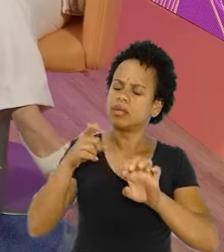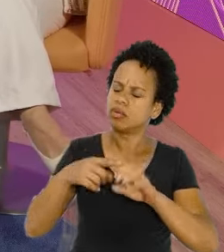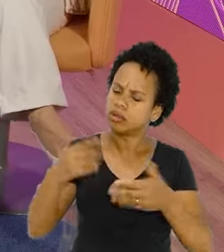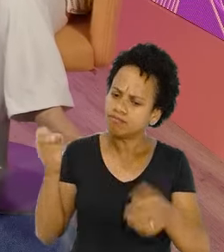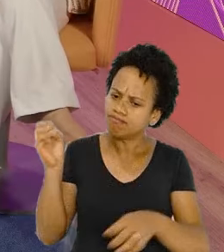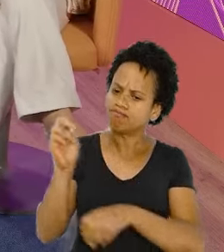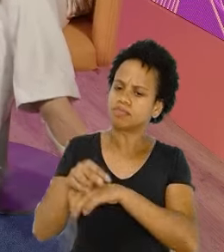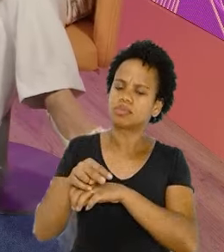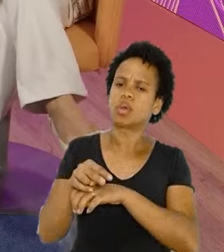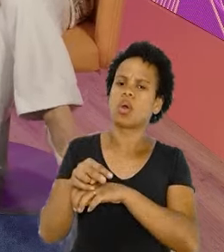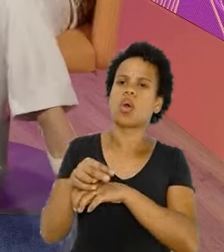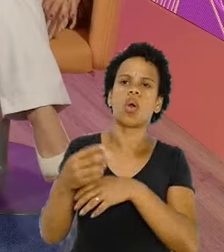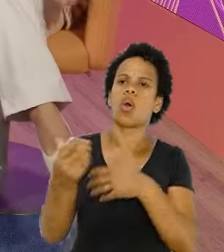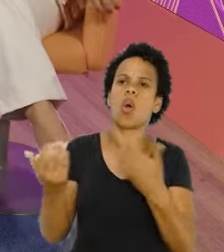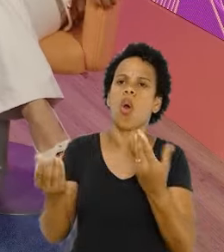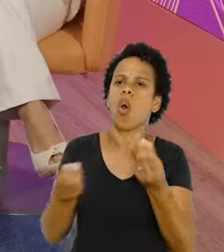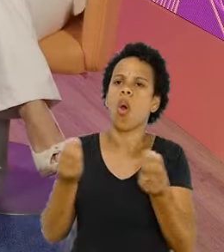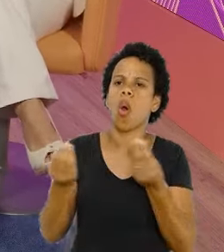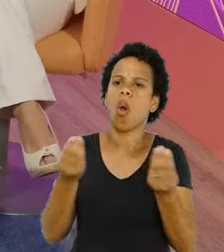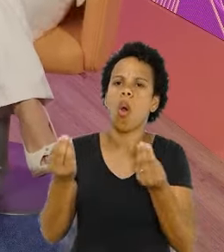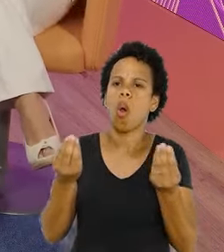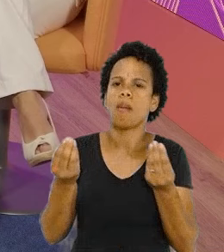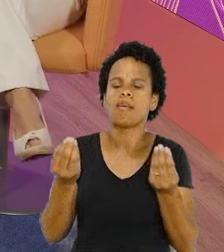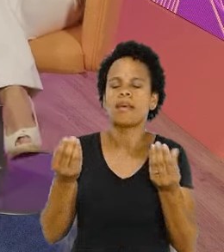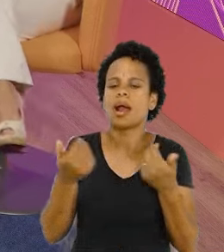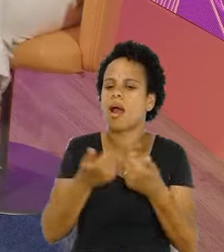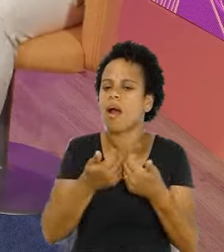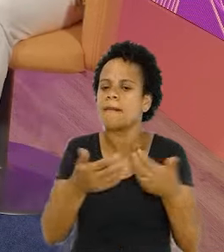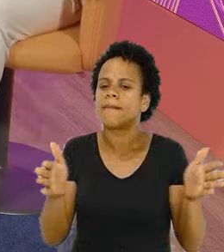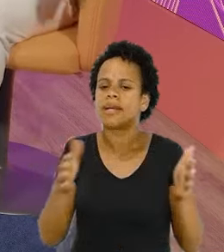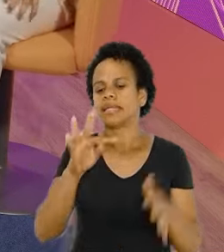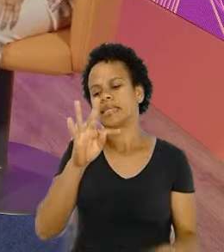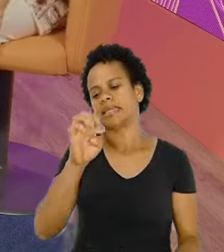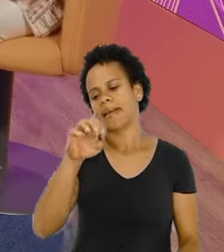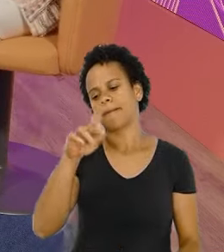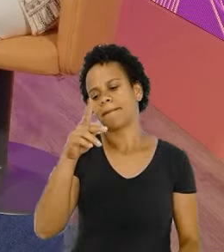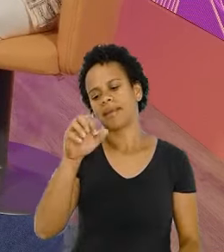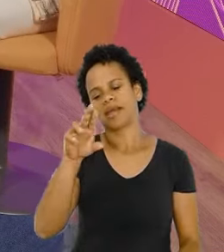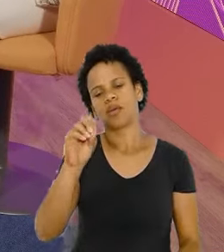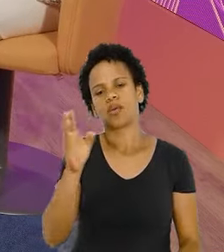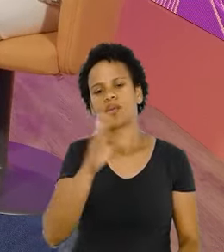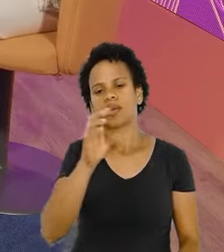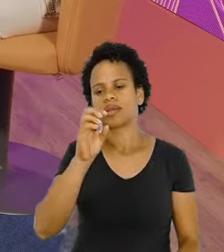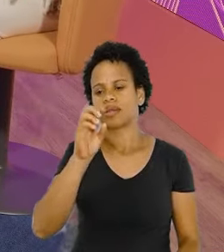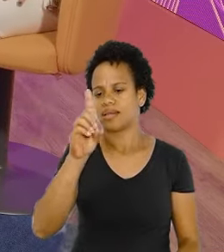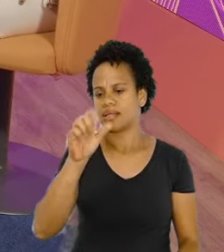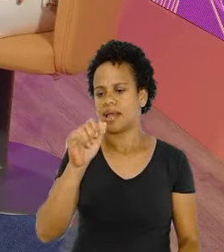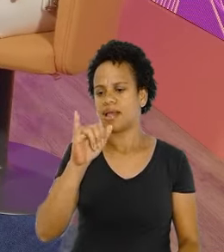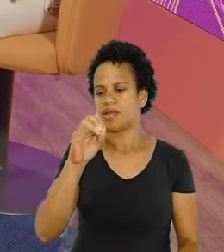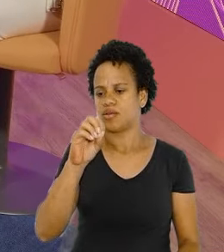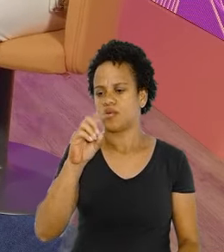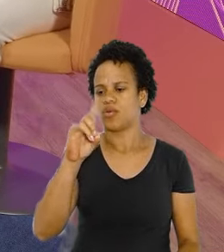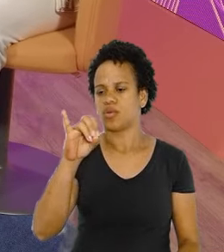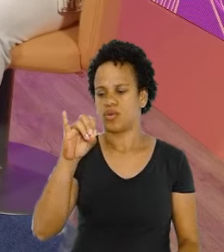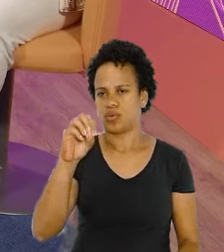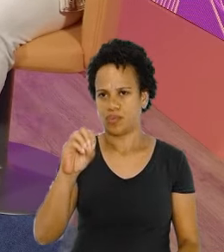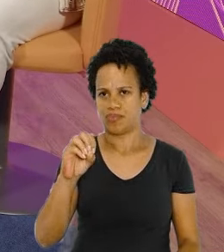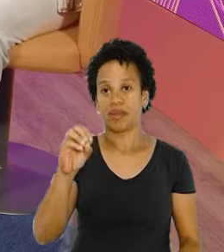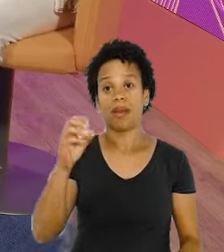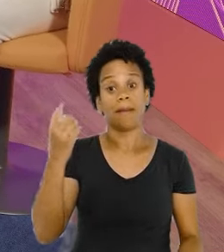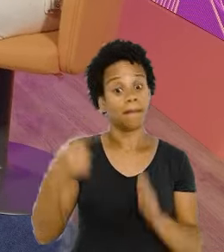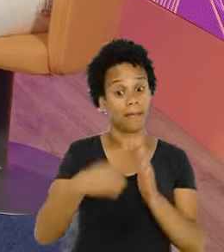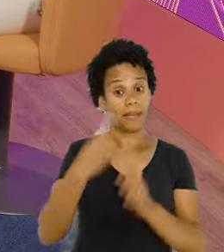empreendedorismo abri o tempero da ioiô bom Boa tarde primeiro Eu Quero Agradecer o convite por estar aqui